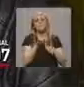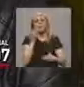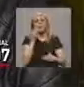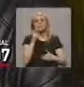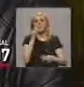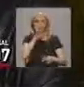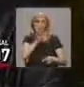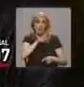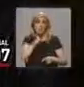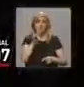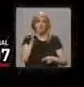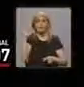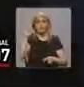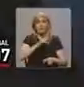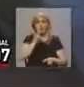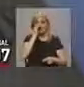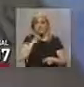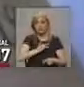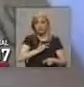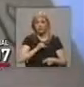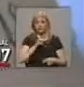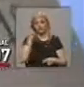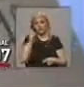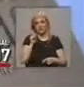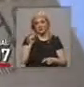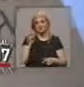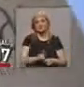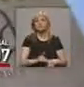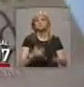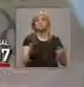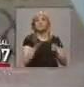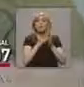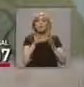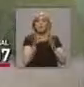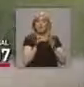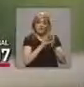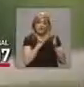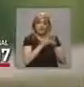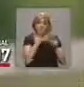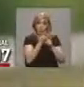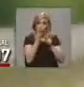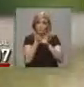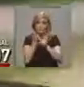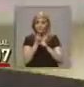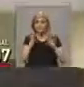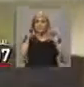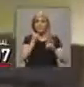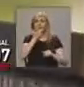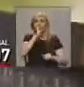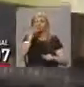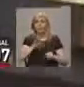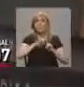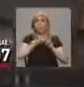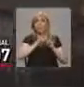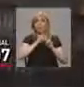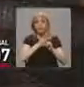veio de África nessa altura. A compra de livros em Portugal tem descido quase 5% todos os anos.